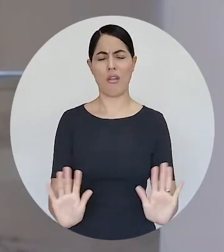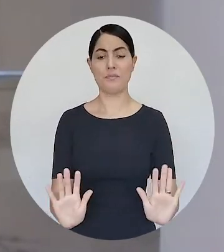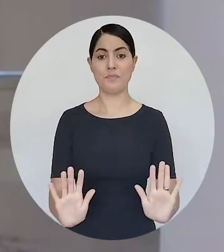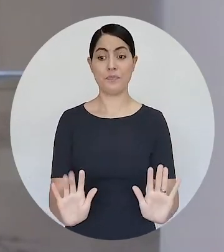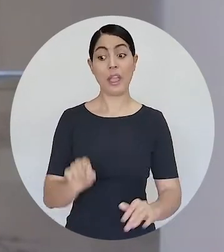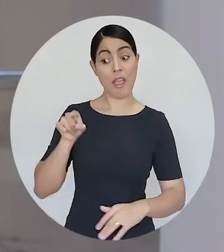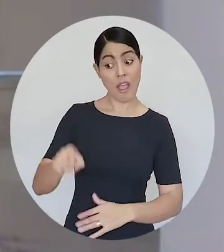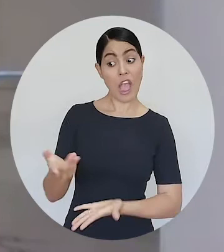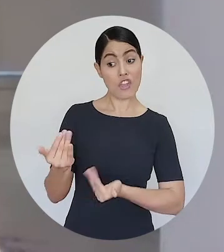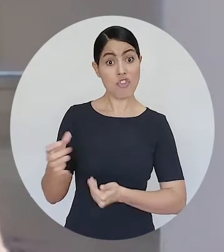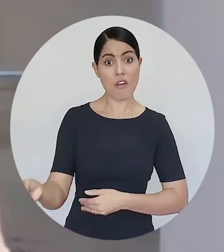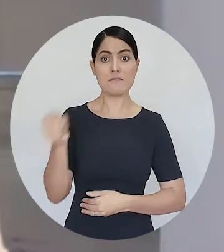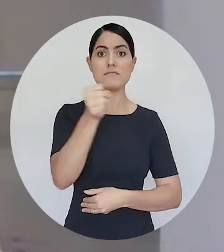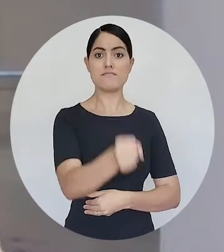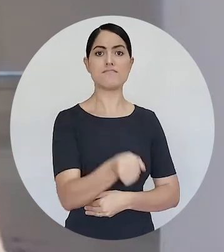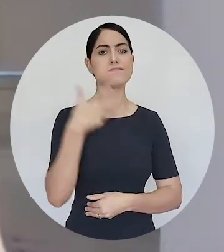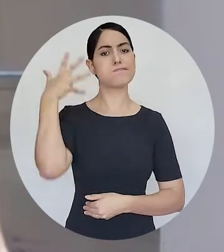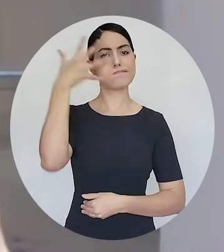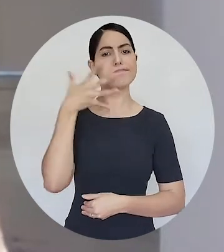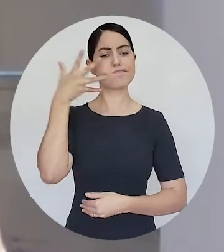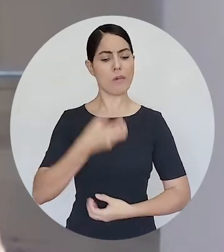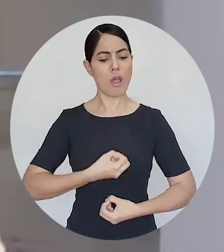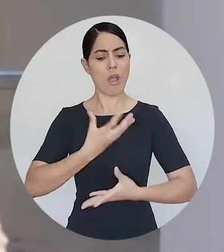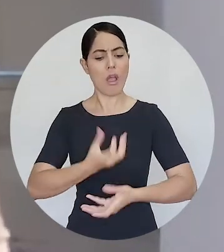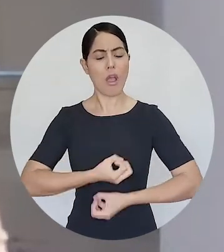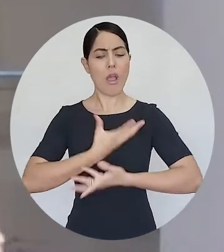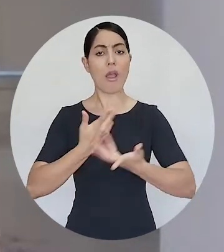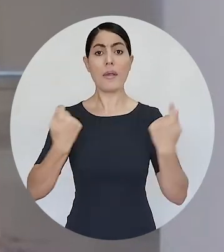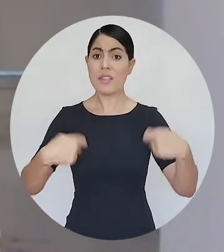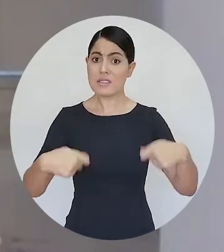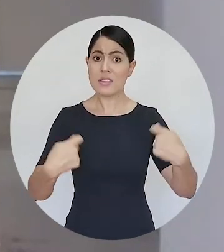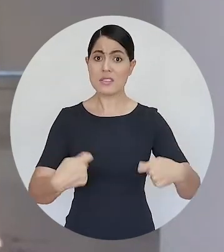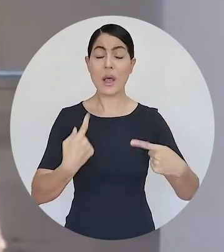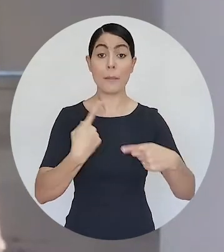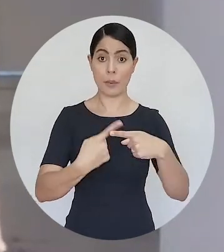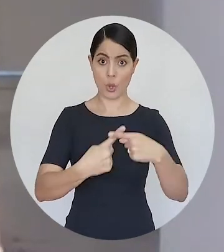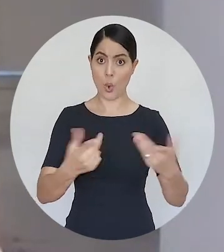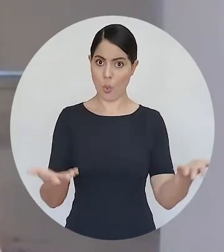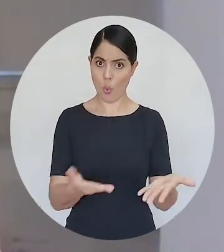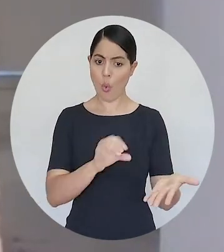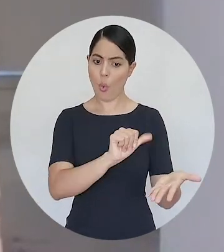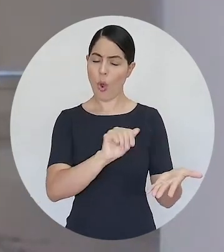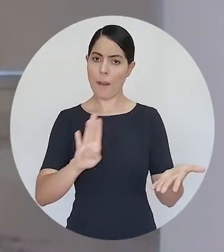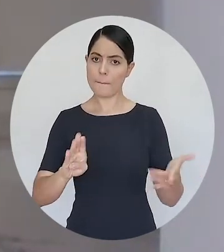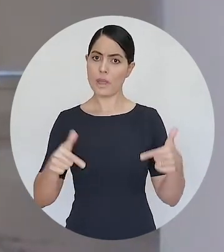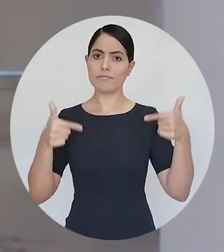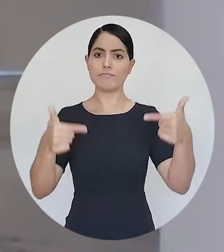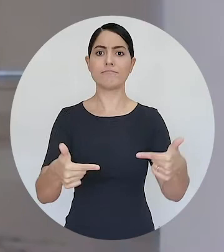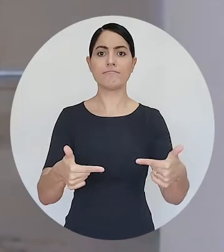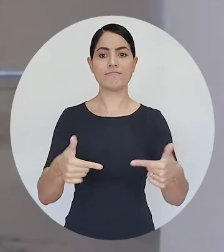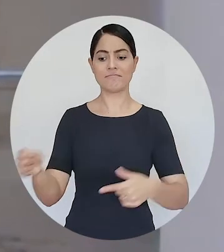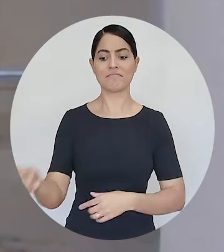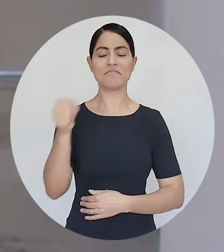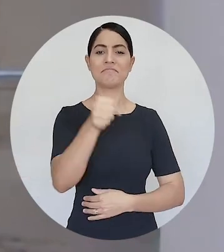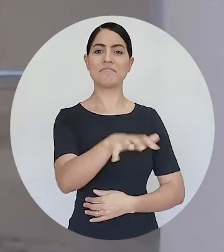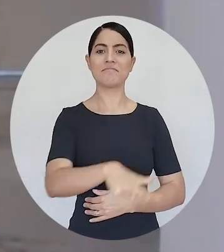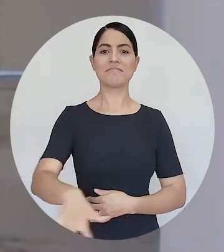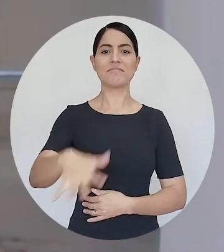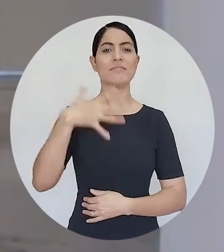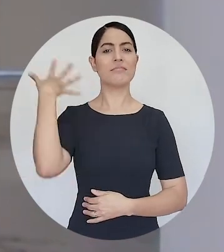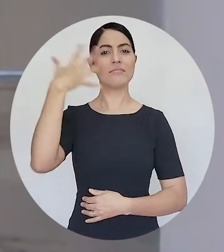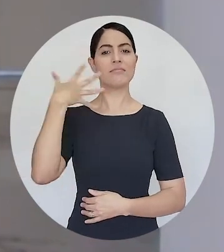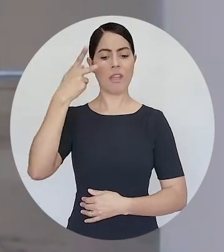para o Conselho Federal as aspirações da juventude, que hoje é metade da nossa OAB. Que eles tenham voz